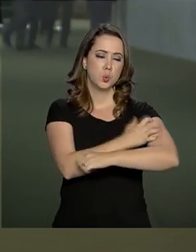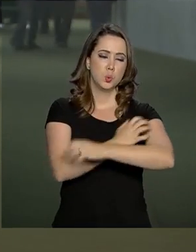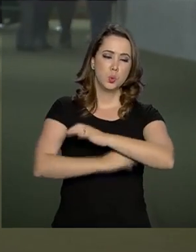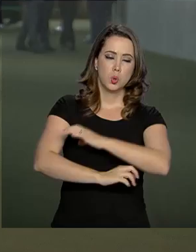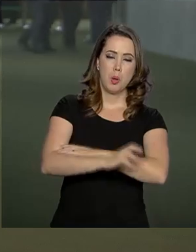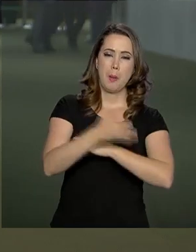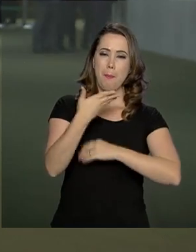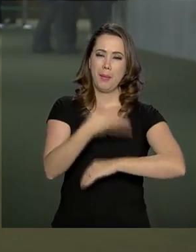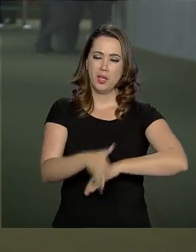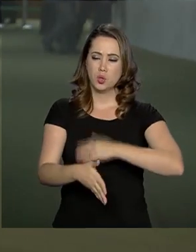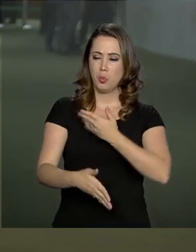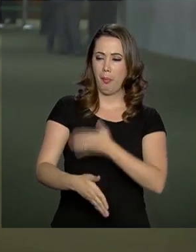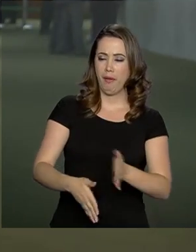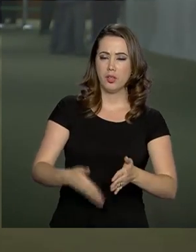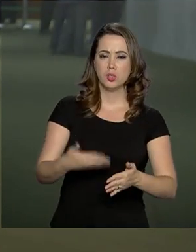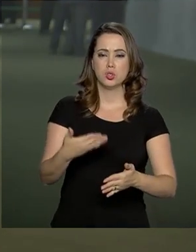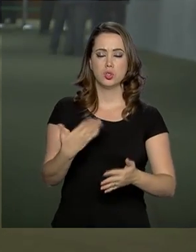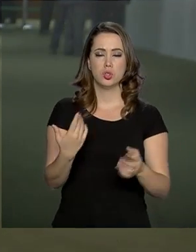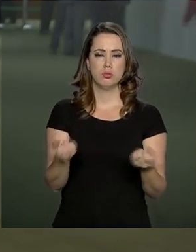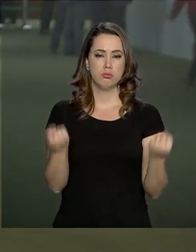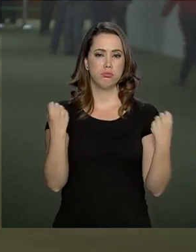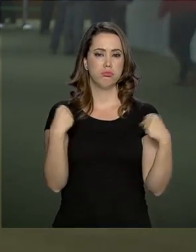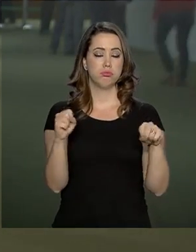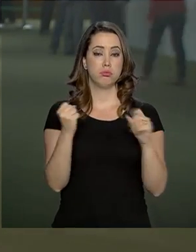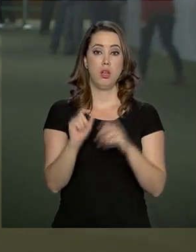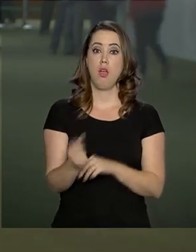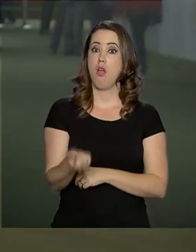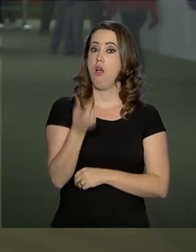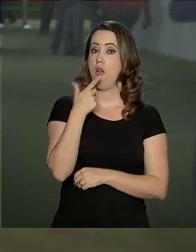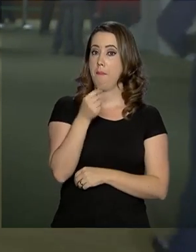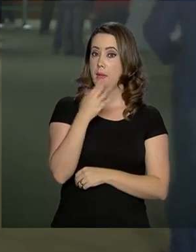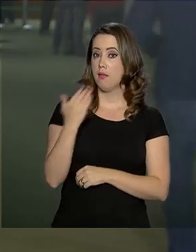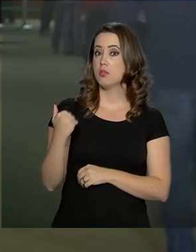de movimentos. A dose do Spinraza custa mais de